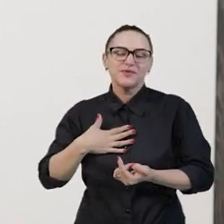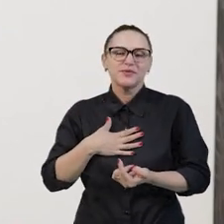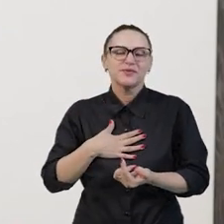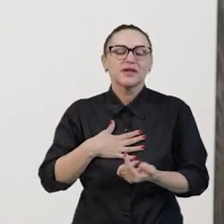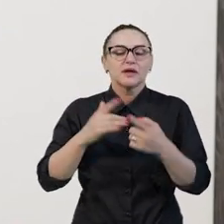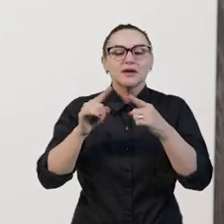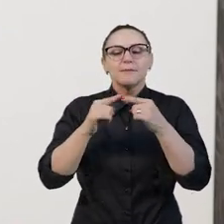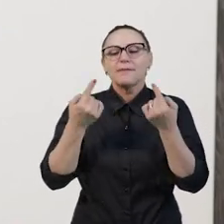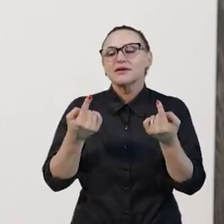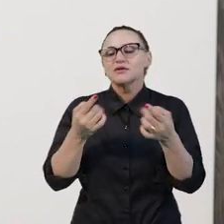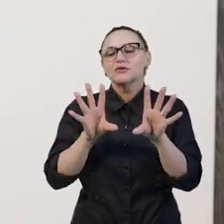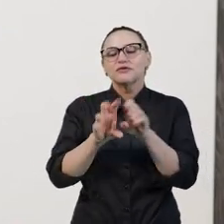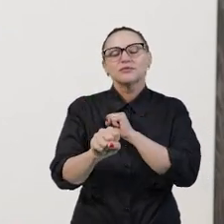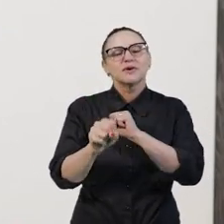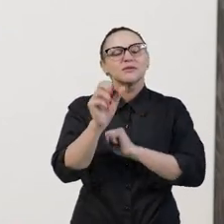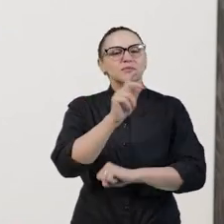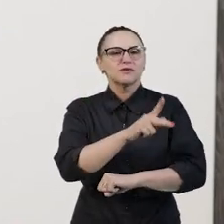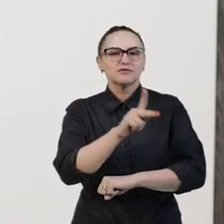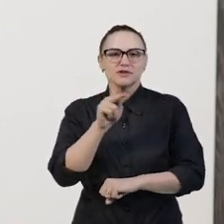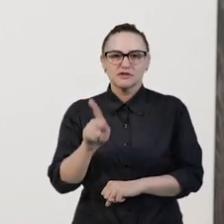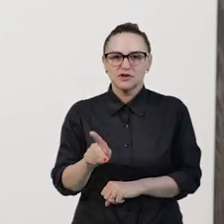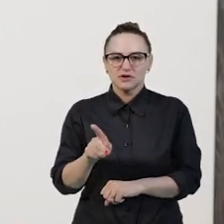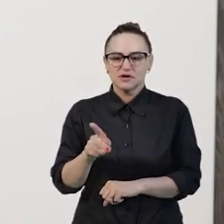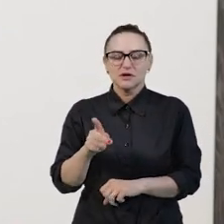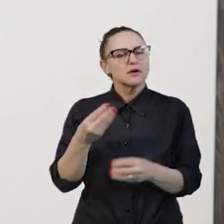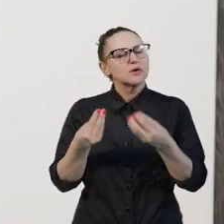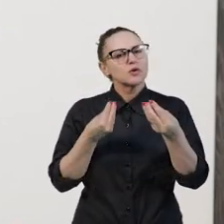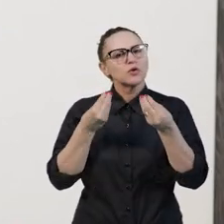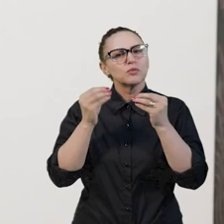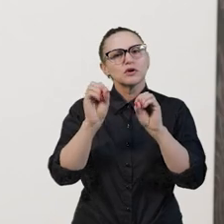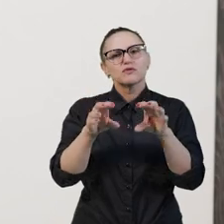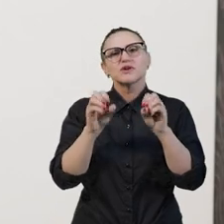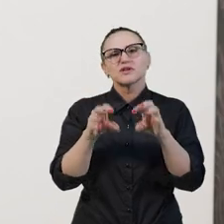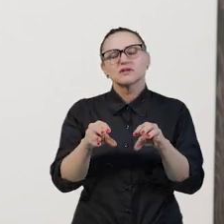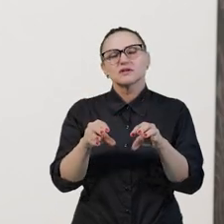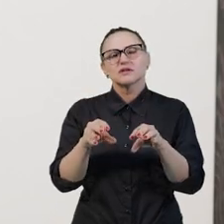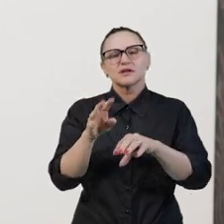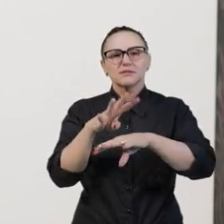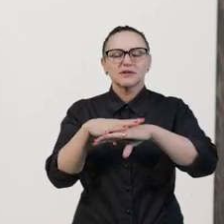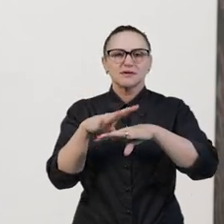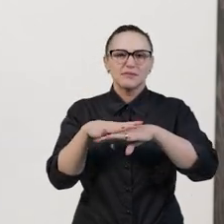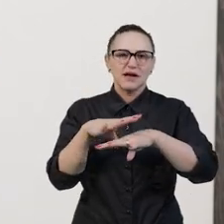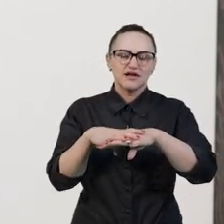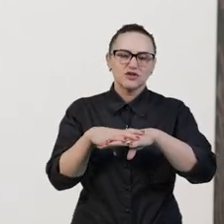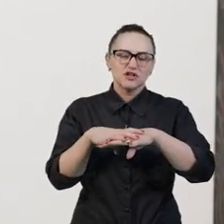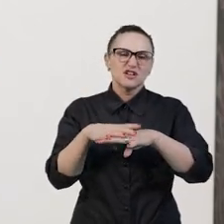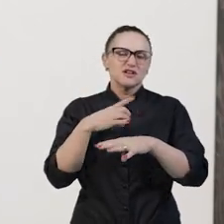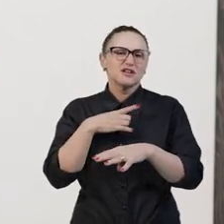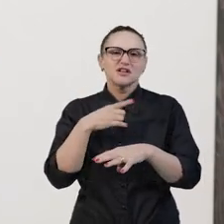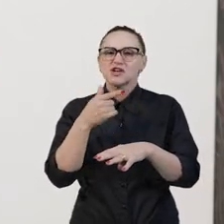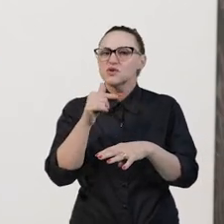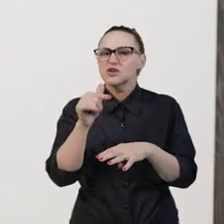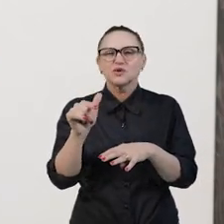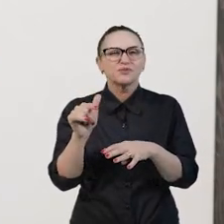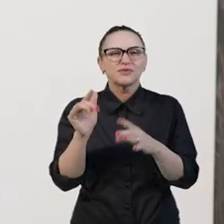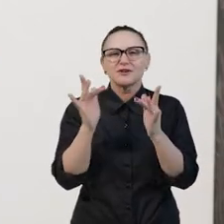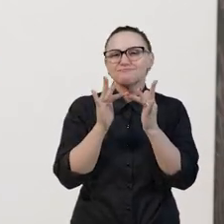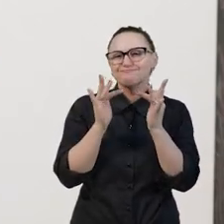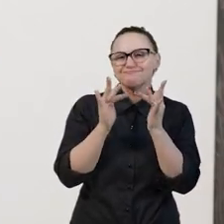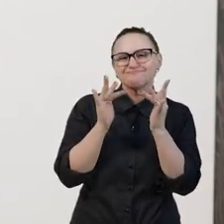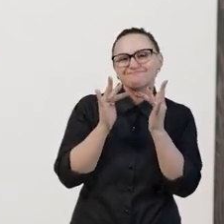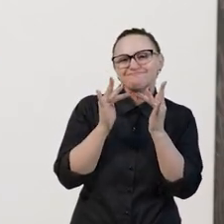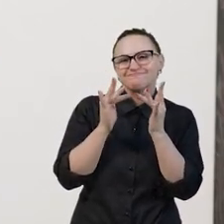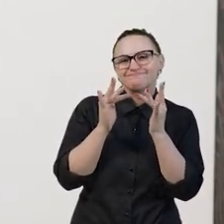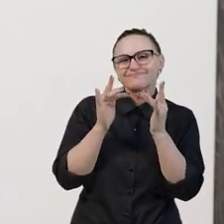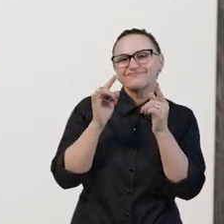diante de um grande desafio ensinar matemática para as crianças sem ter afinidade com a área e